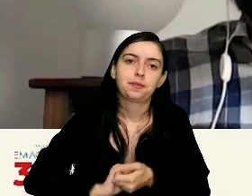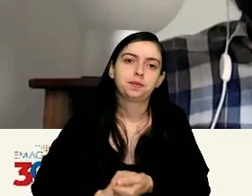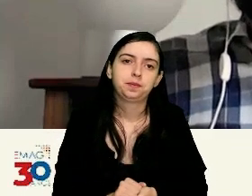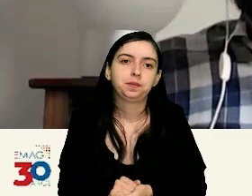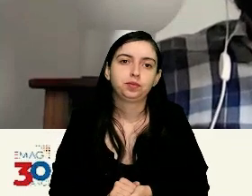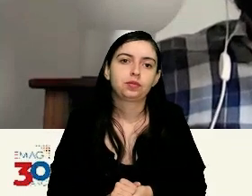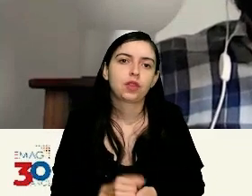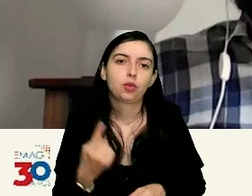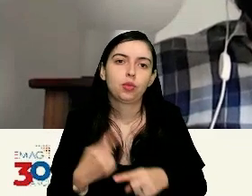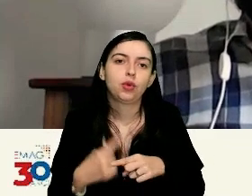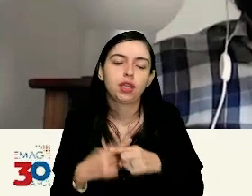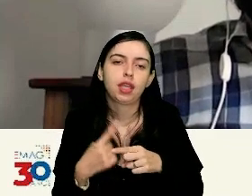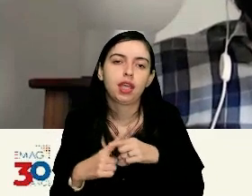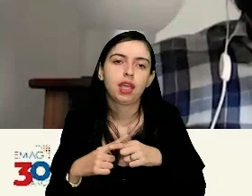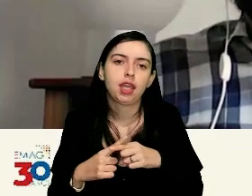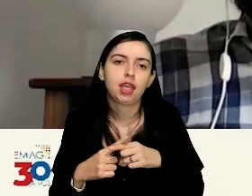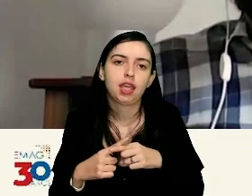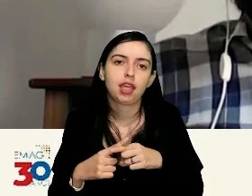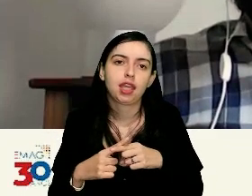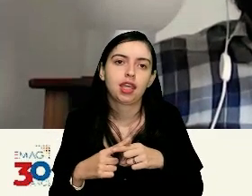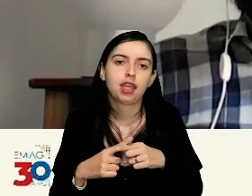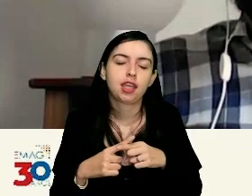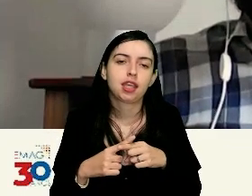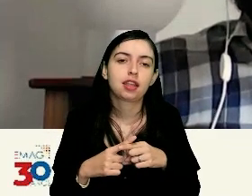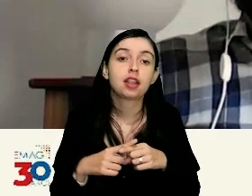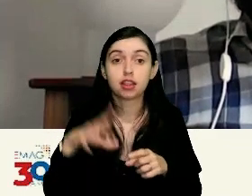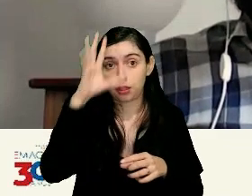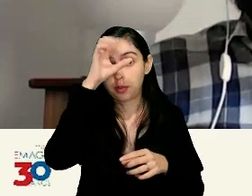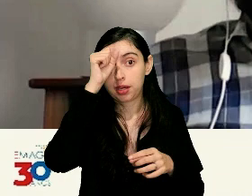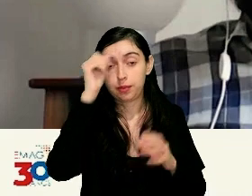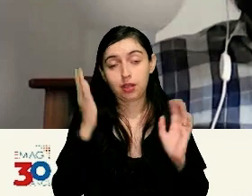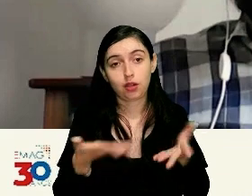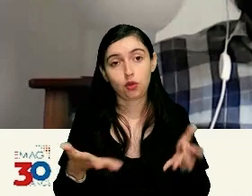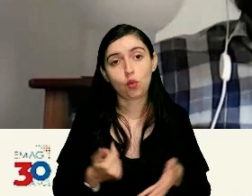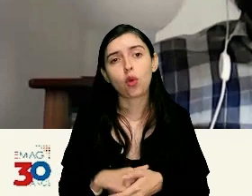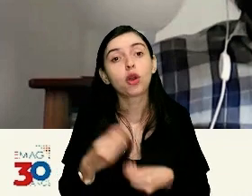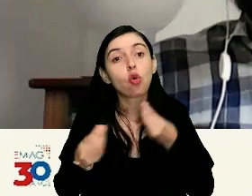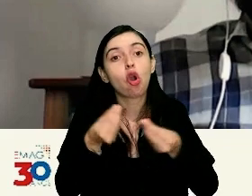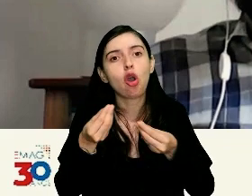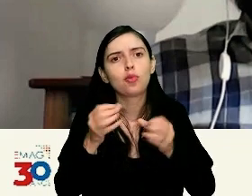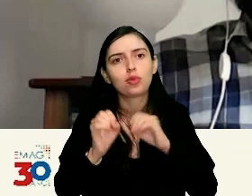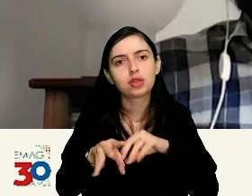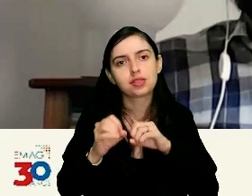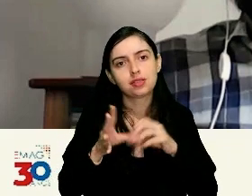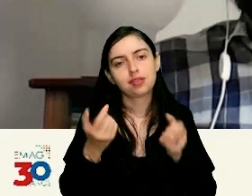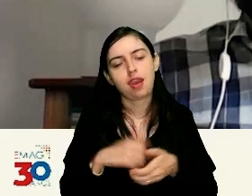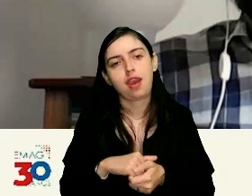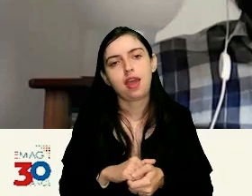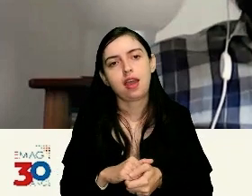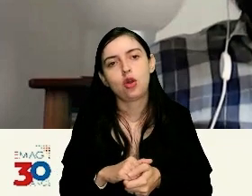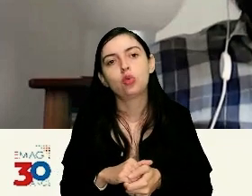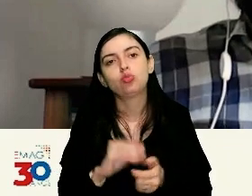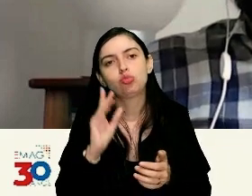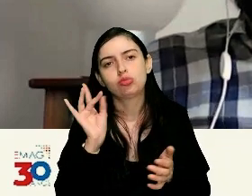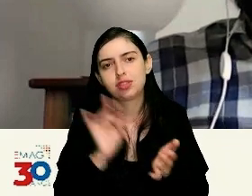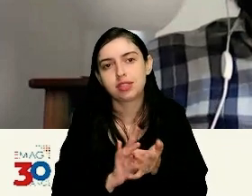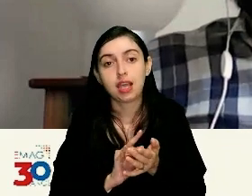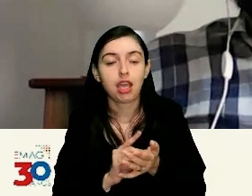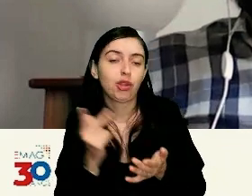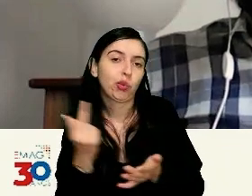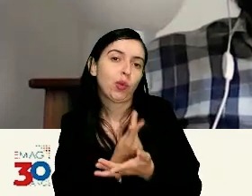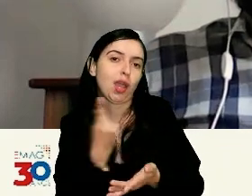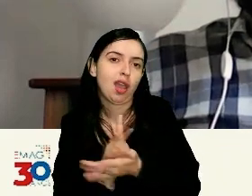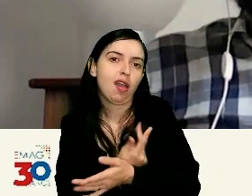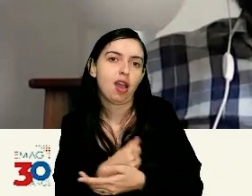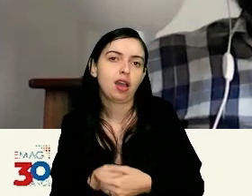bem, né, você está aprendendo agora sobre isso, como que a gente vai ensinar o que é certo e errado, né, se essa é uma